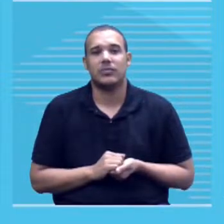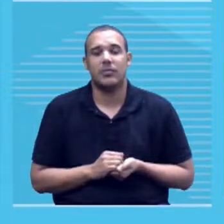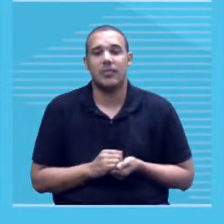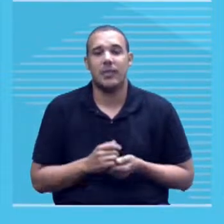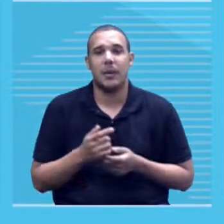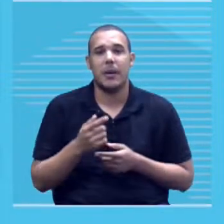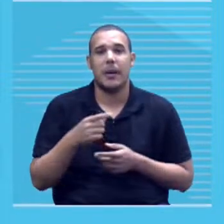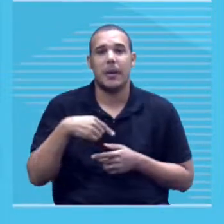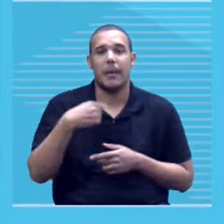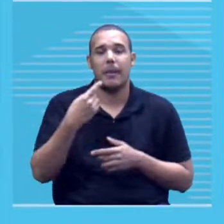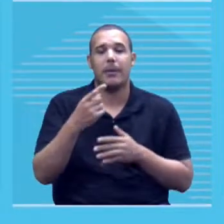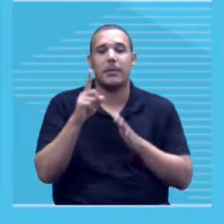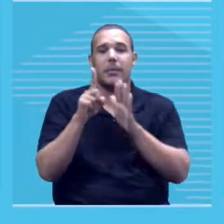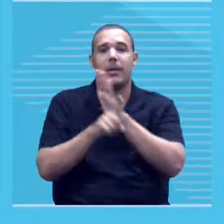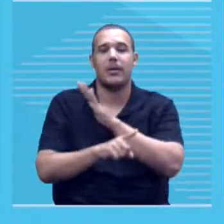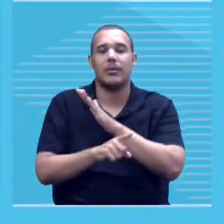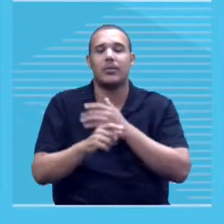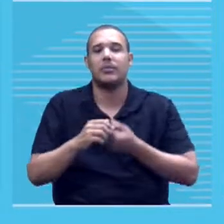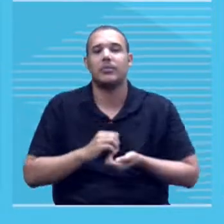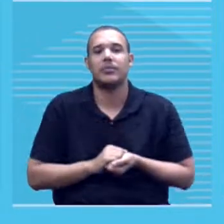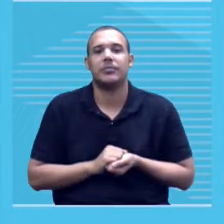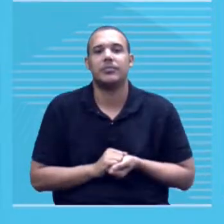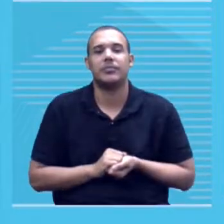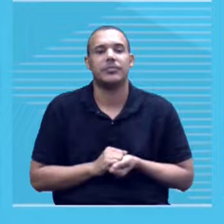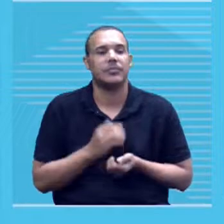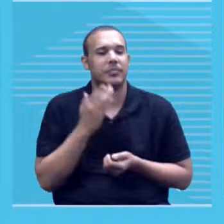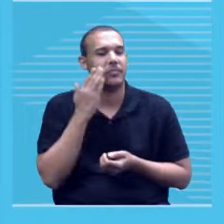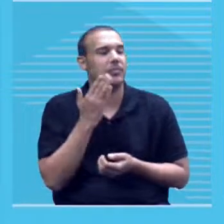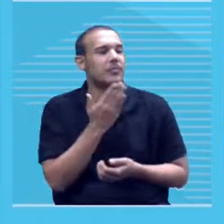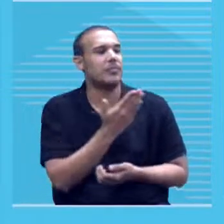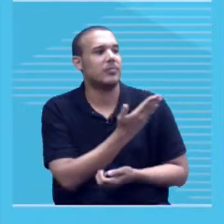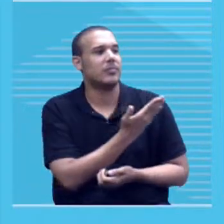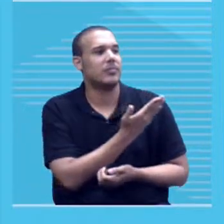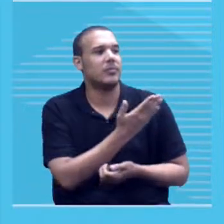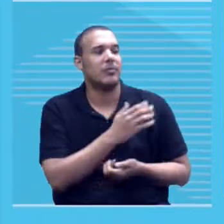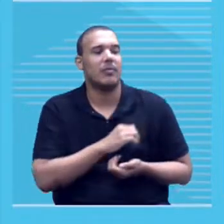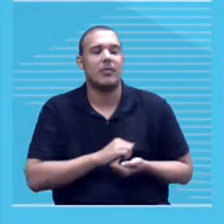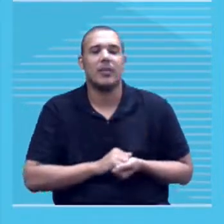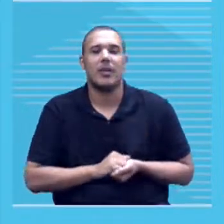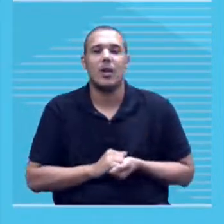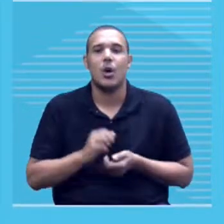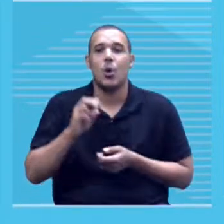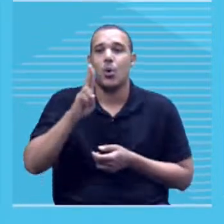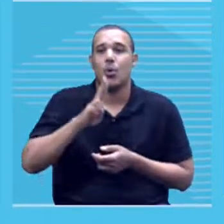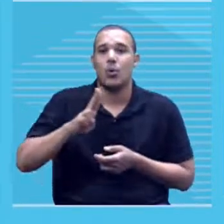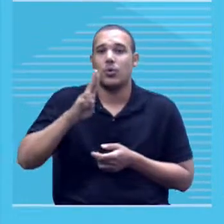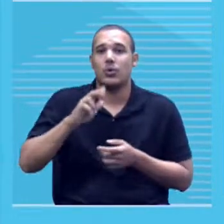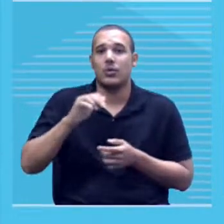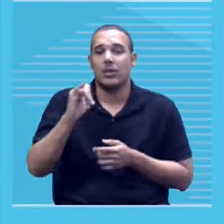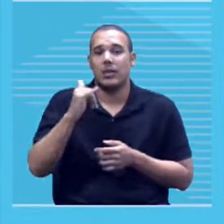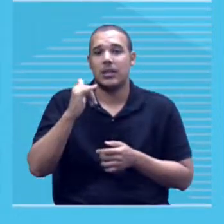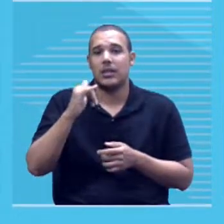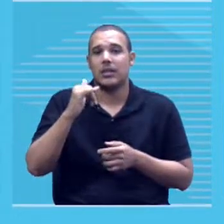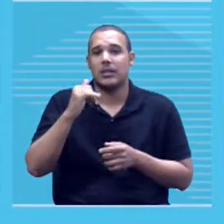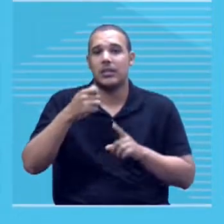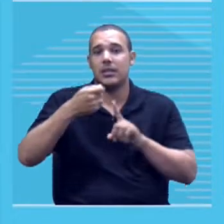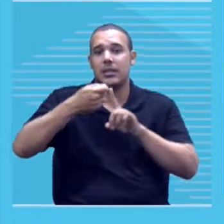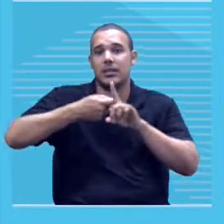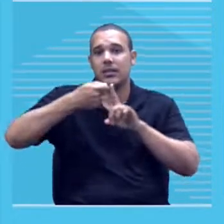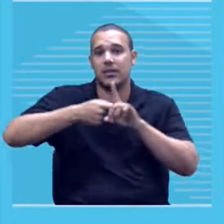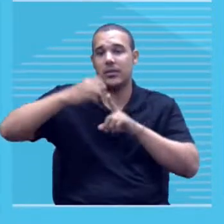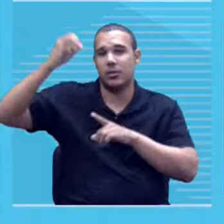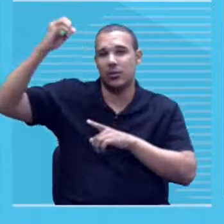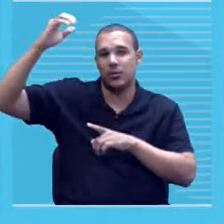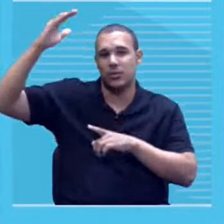questão, que vou dar um tempinho para vocês tentarem, fala o seguinte: determine a energia consumida mensalmente por um chuveiro elétrico em uma potência